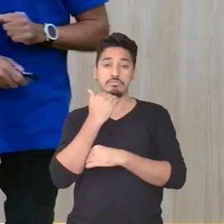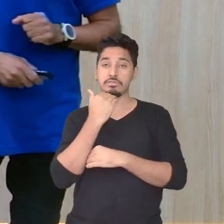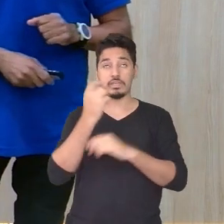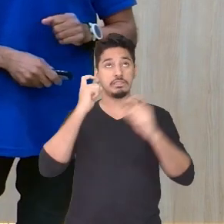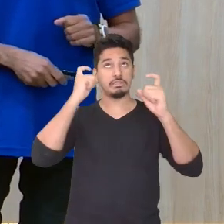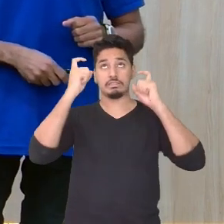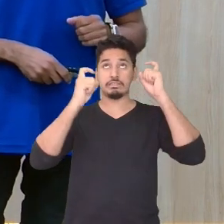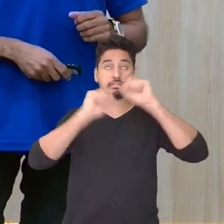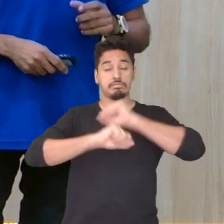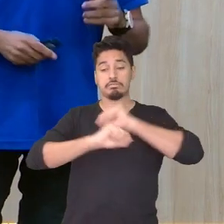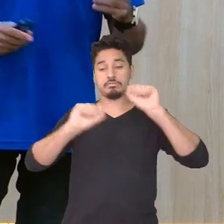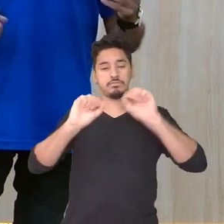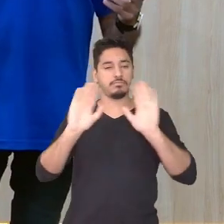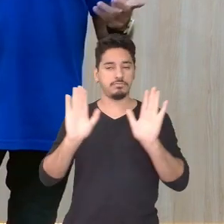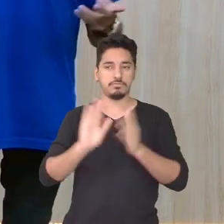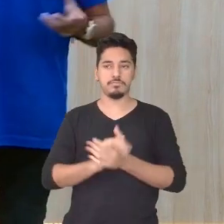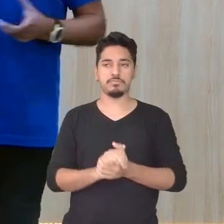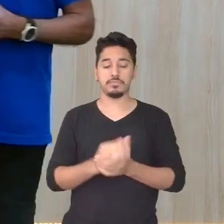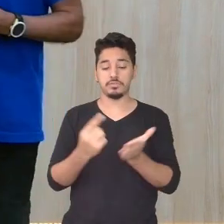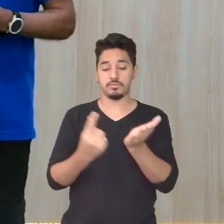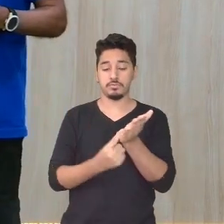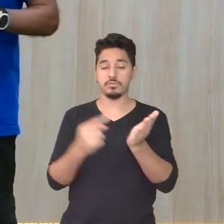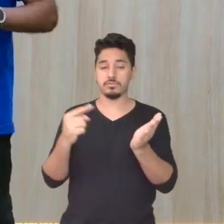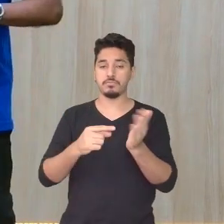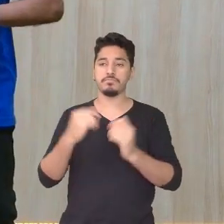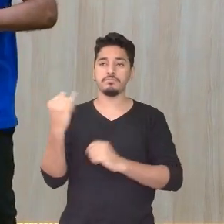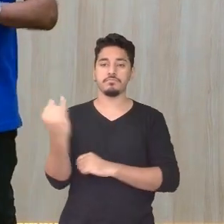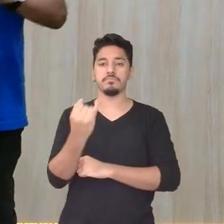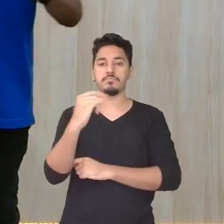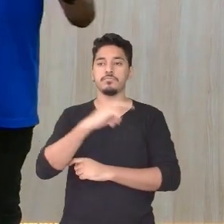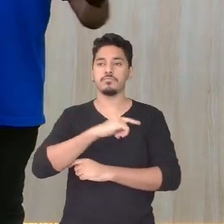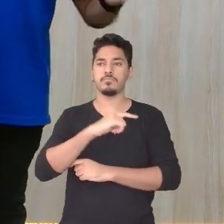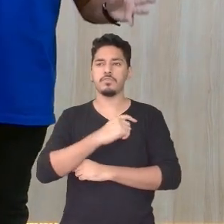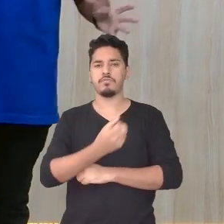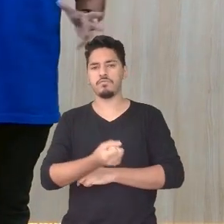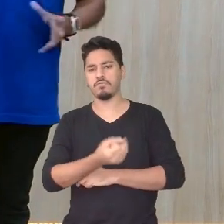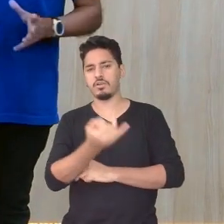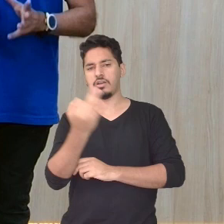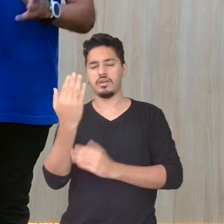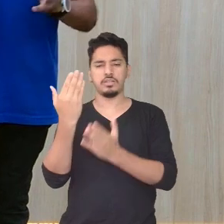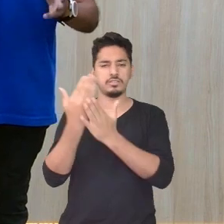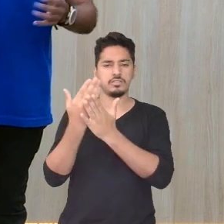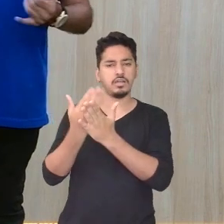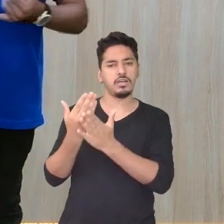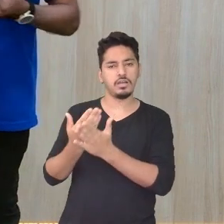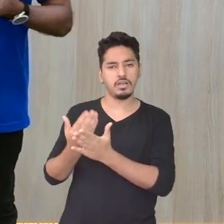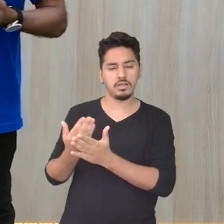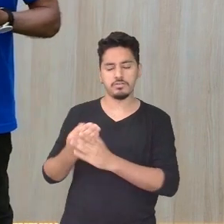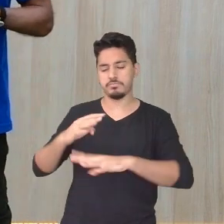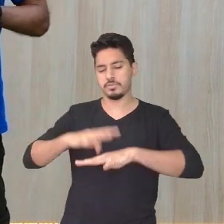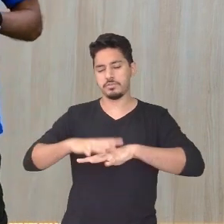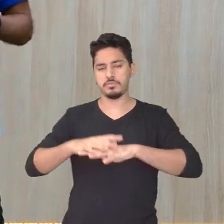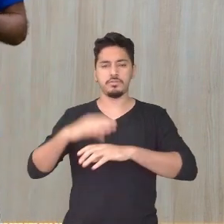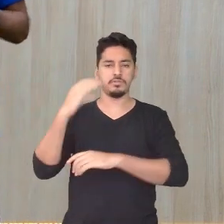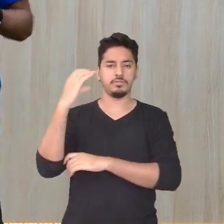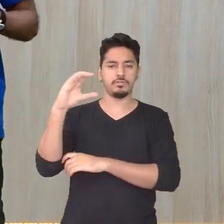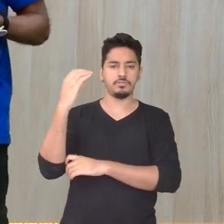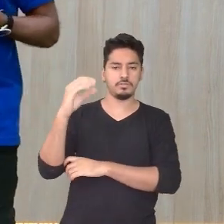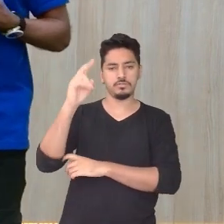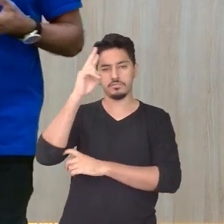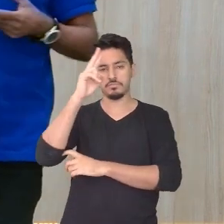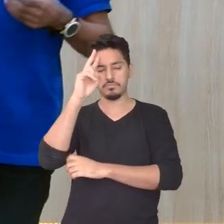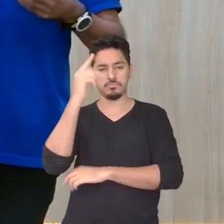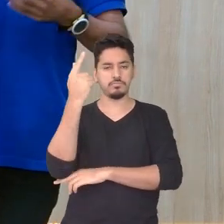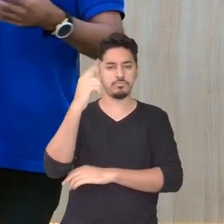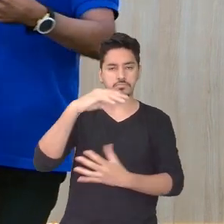nenhum. Esse aplicativo ele é importante porque tem um hall de aulas lá, ó, vários conteúdos de matemática, ciência, história,